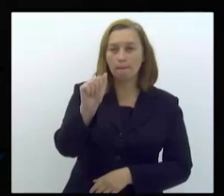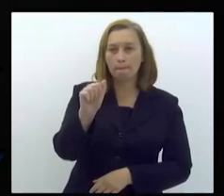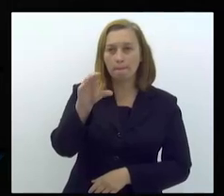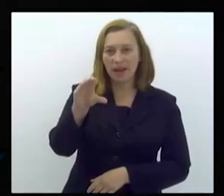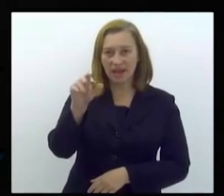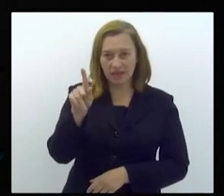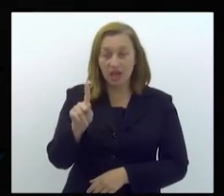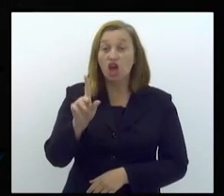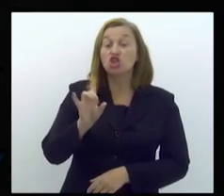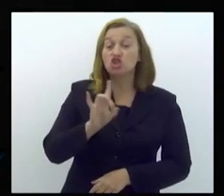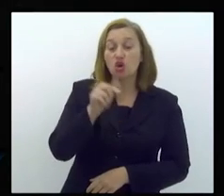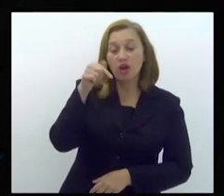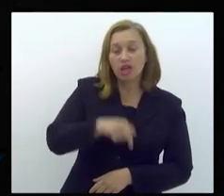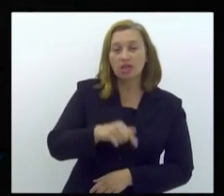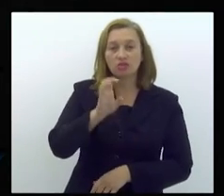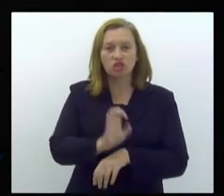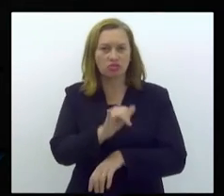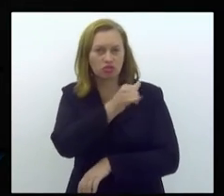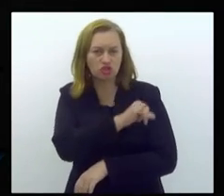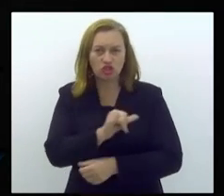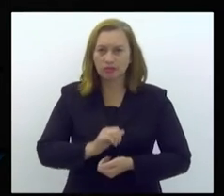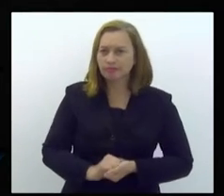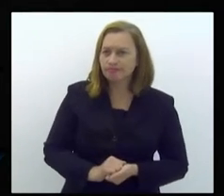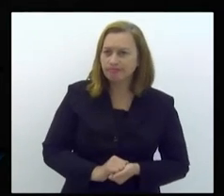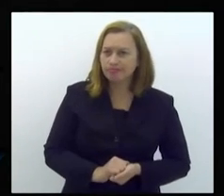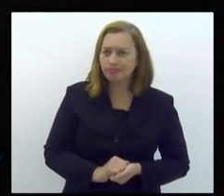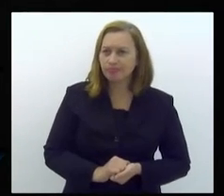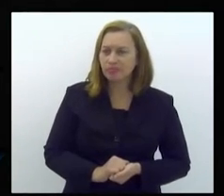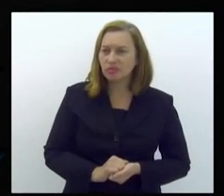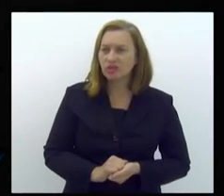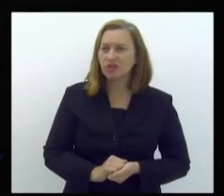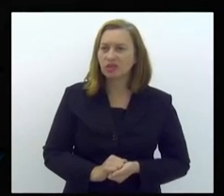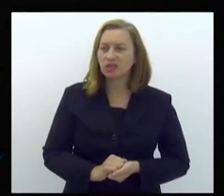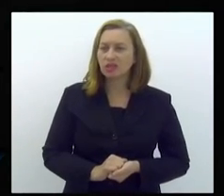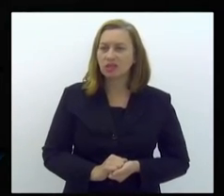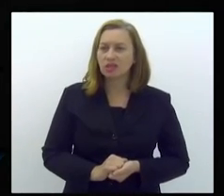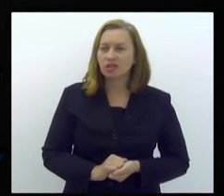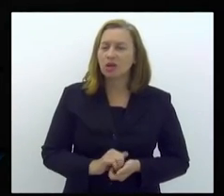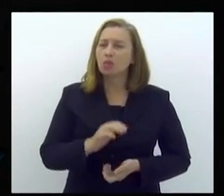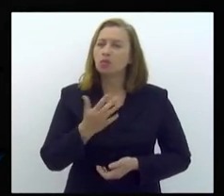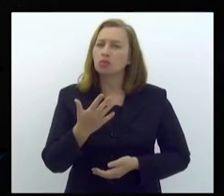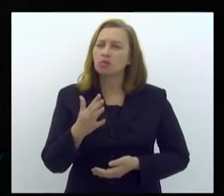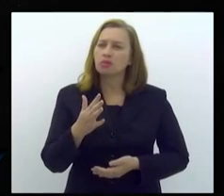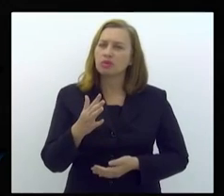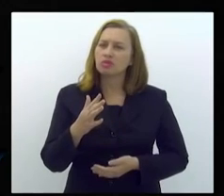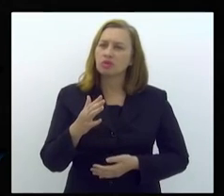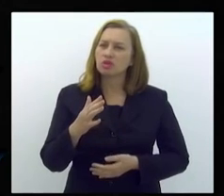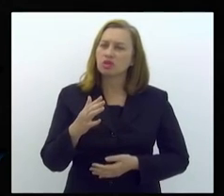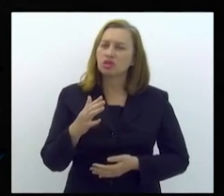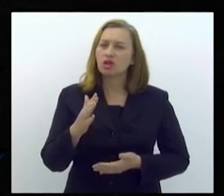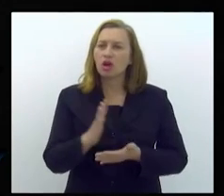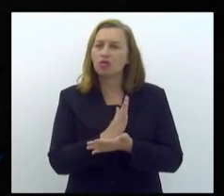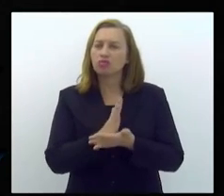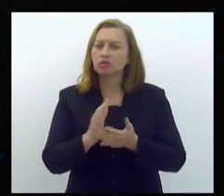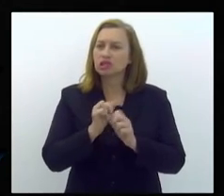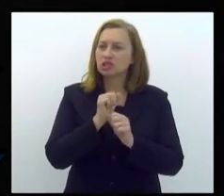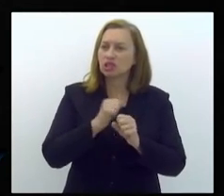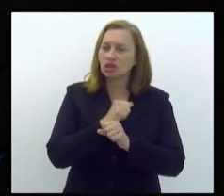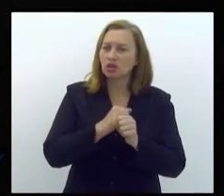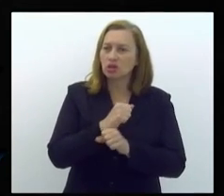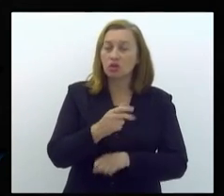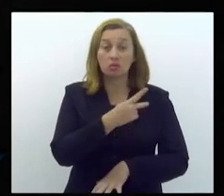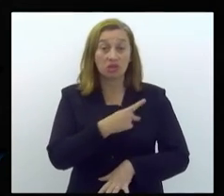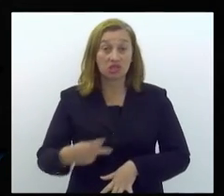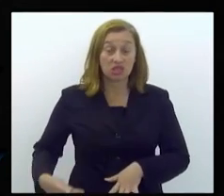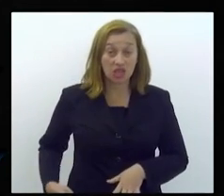só aqui no estado do Rio de Janeiro a perspectiva é que de que nos próximos anos o presidente Lula e o governo